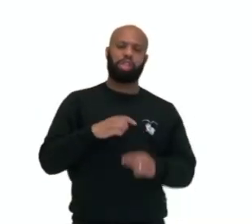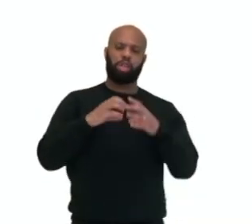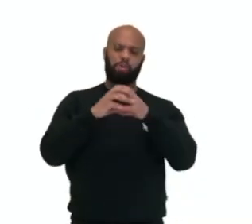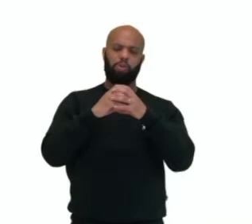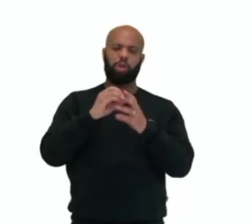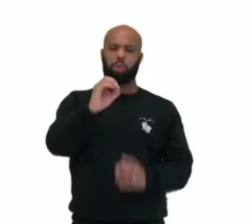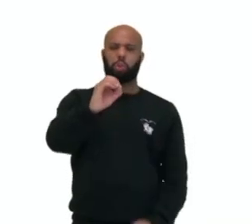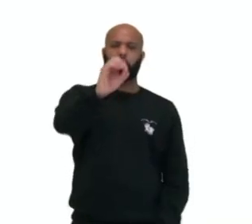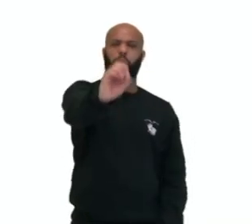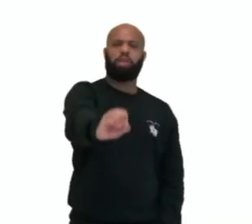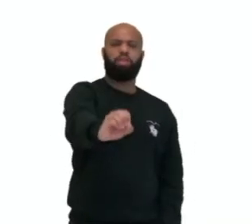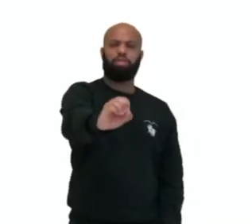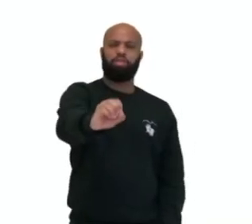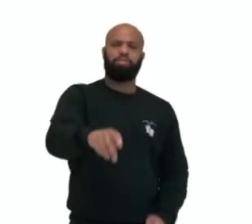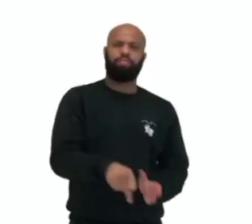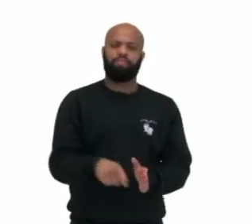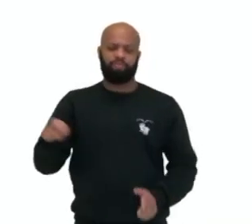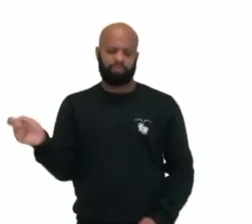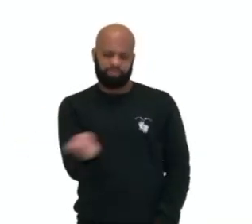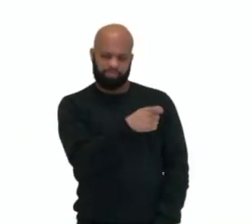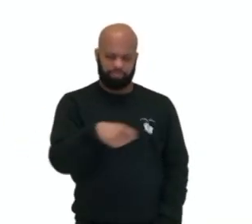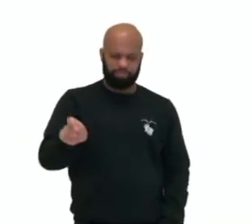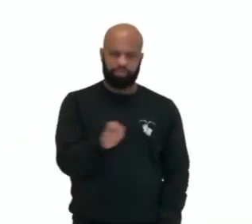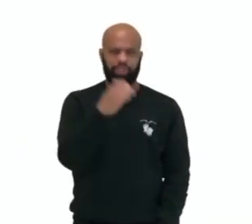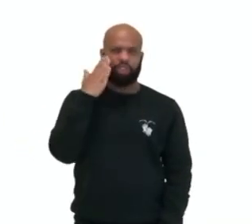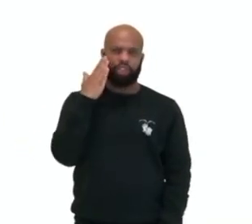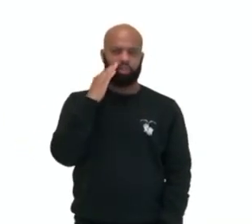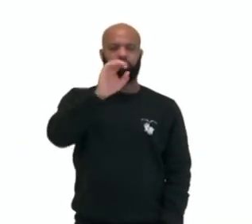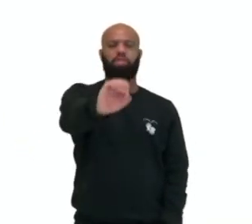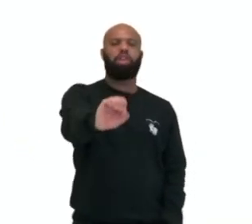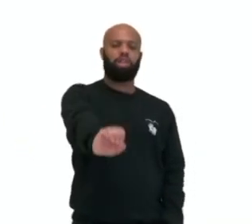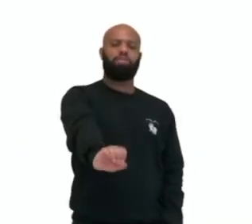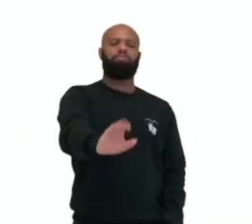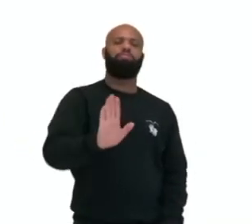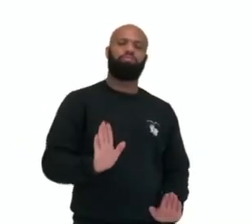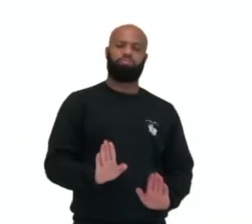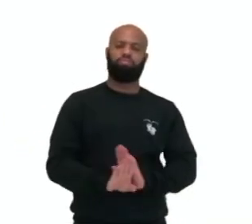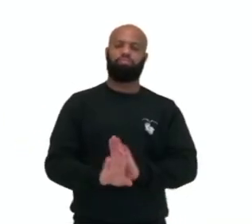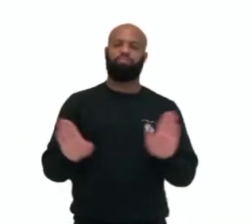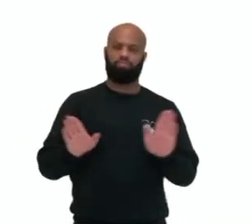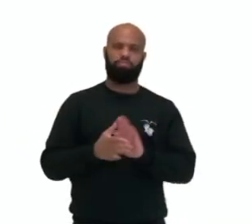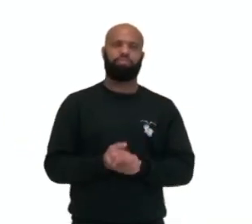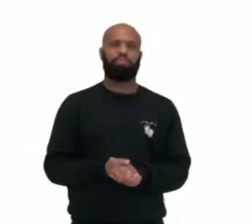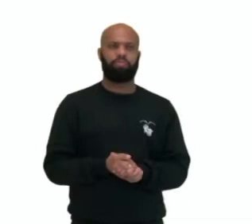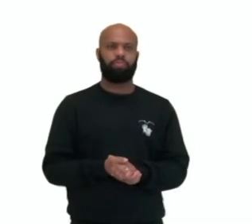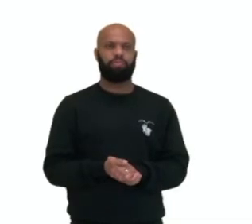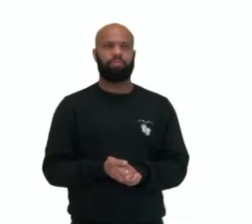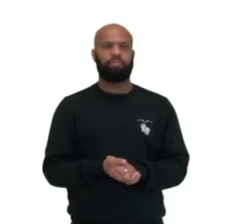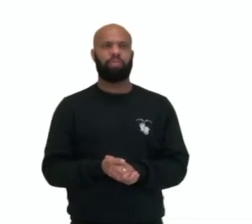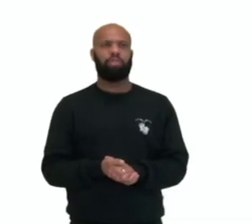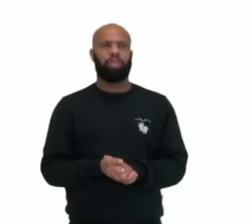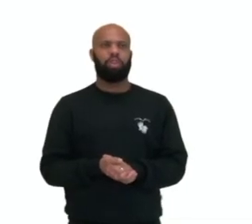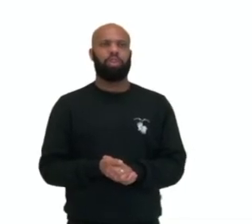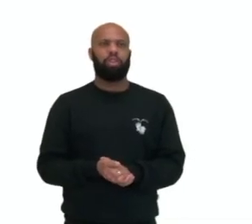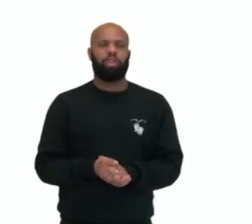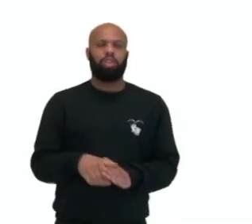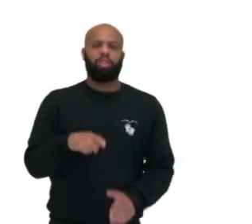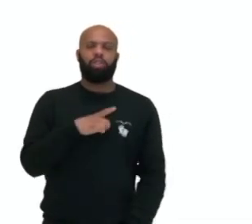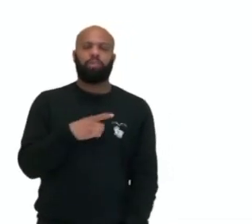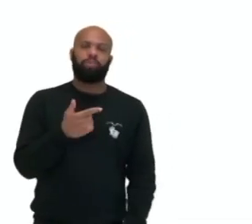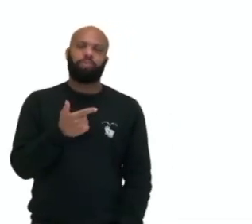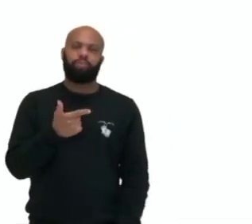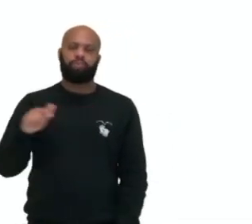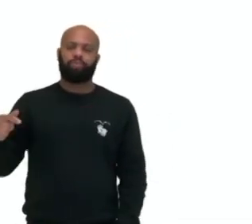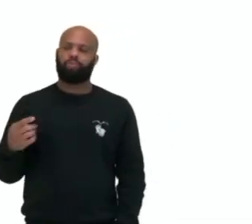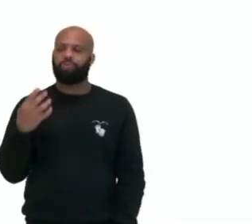de ping-pong, né? Ou alguma outra bolinha que vocês tenham aí no material esportivo da escola, tá? E outras